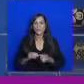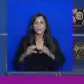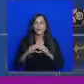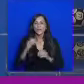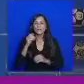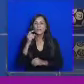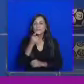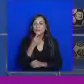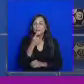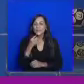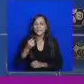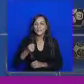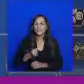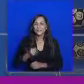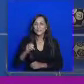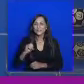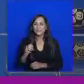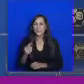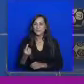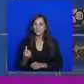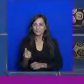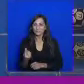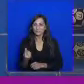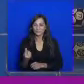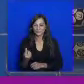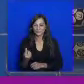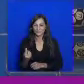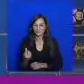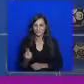Bola vermelha, número 01.